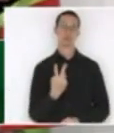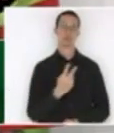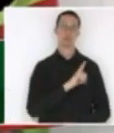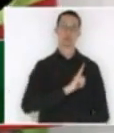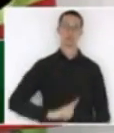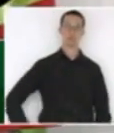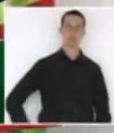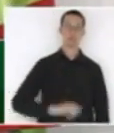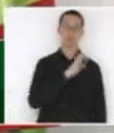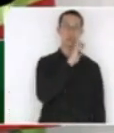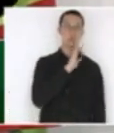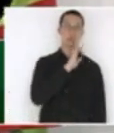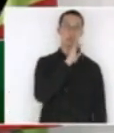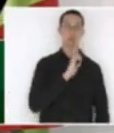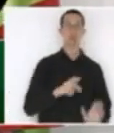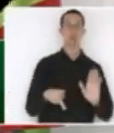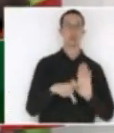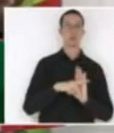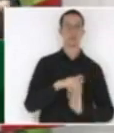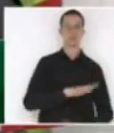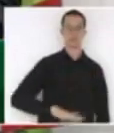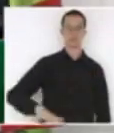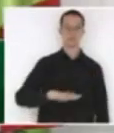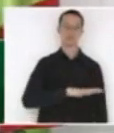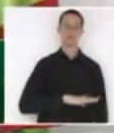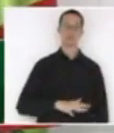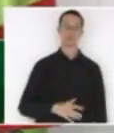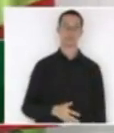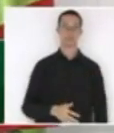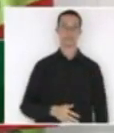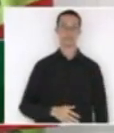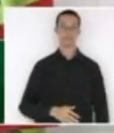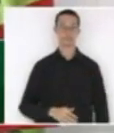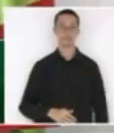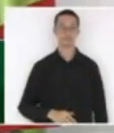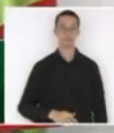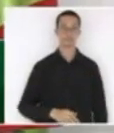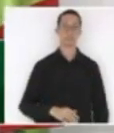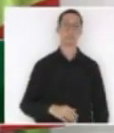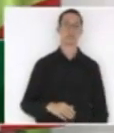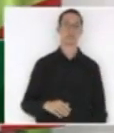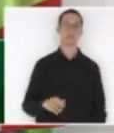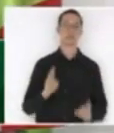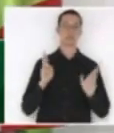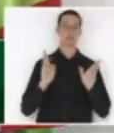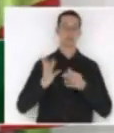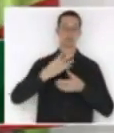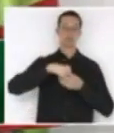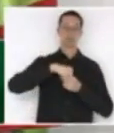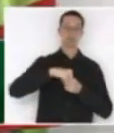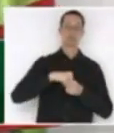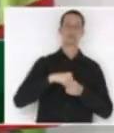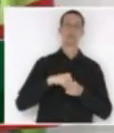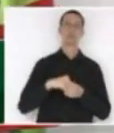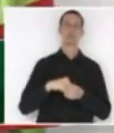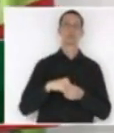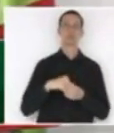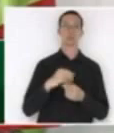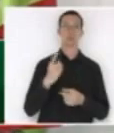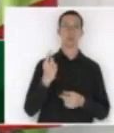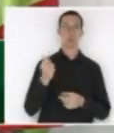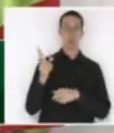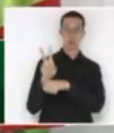nossa região. Vamos trabalhar no sentido de que possa ser incluso nesse financiamento do Fundam esta rodovia que